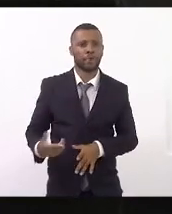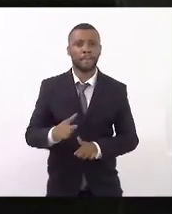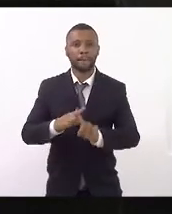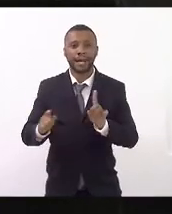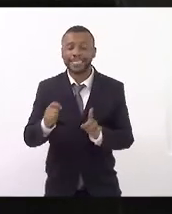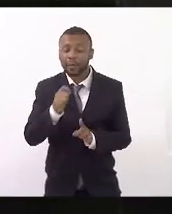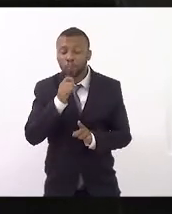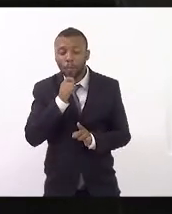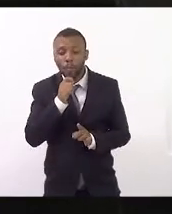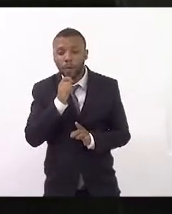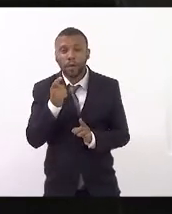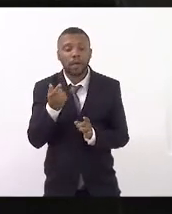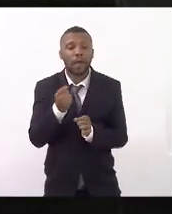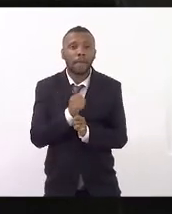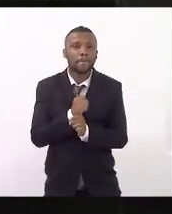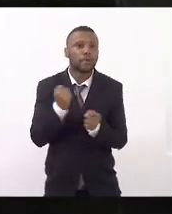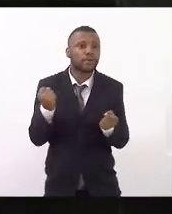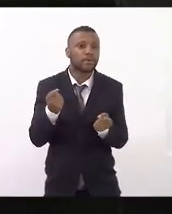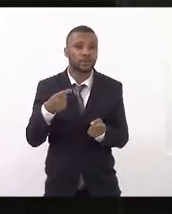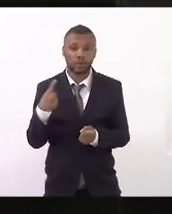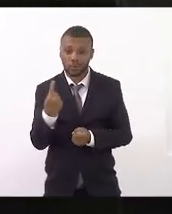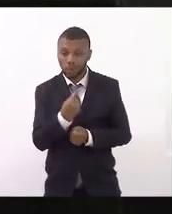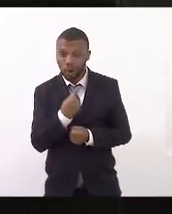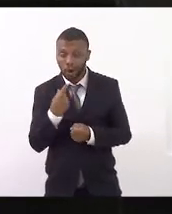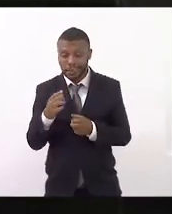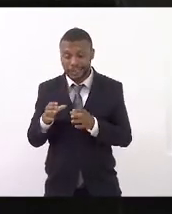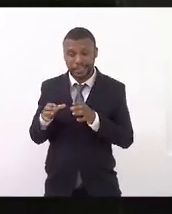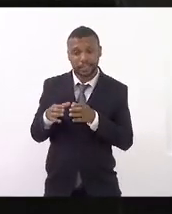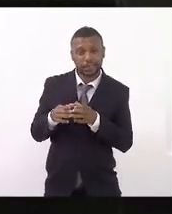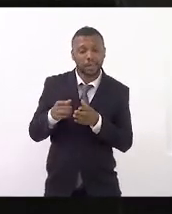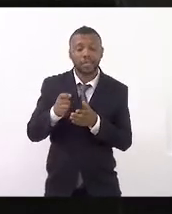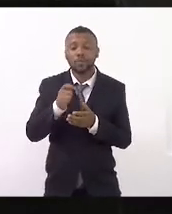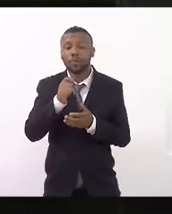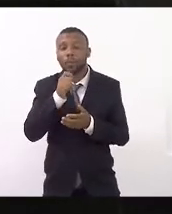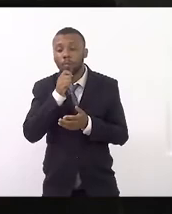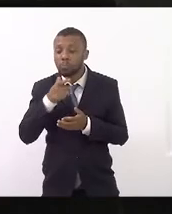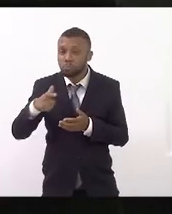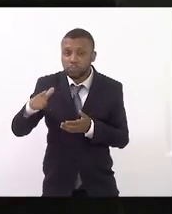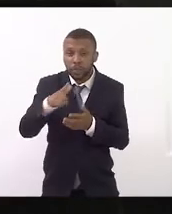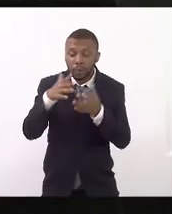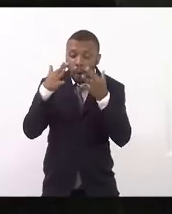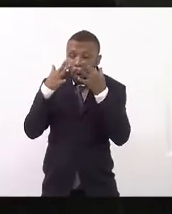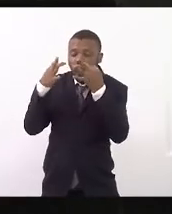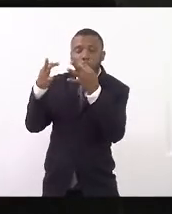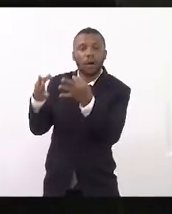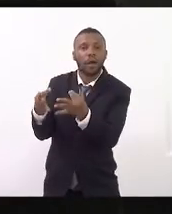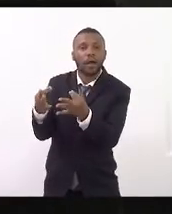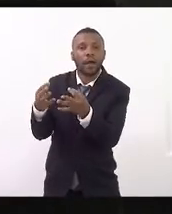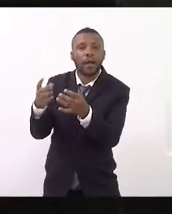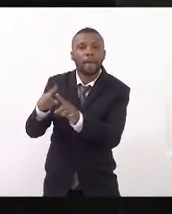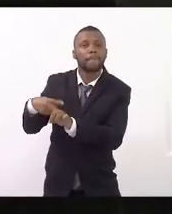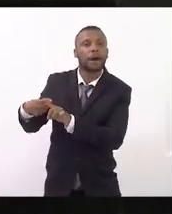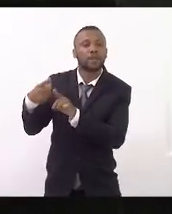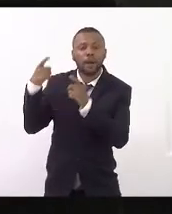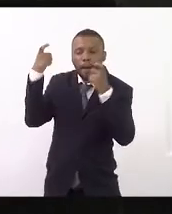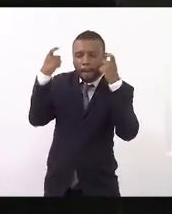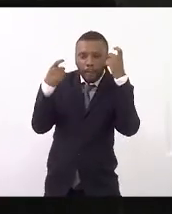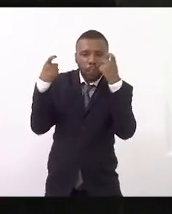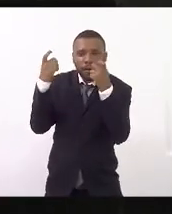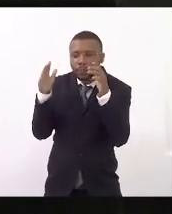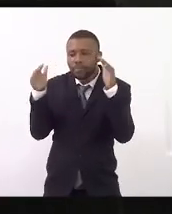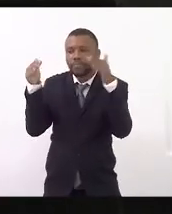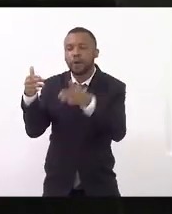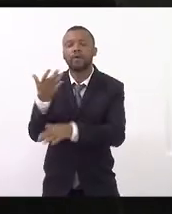qualquer possibilidade de nós não trazermos um olhar e uma preocupação ambiental,